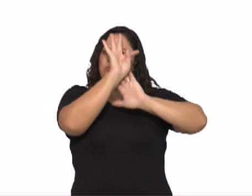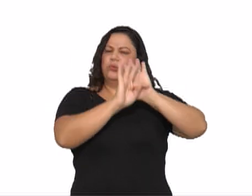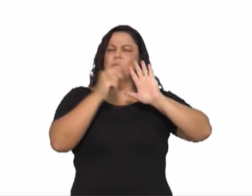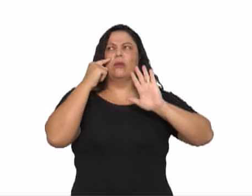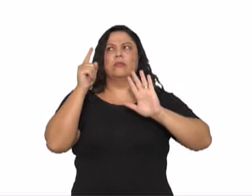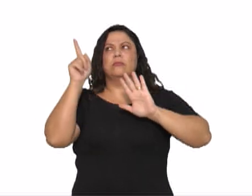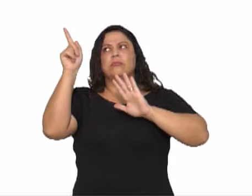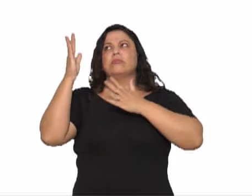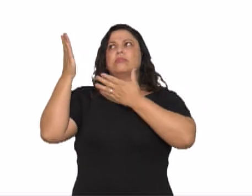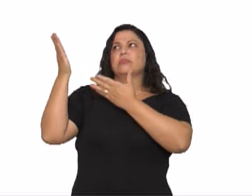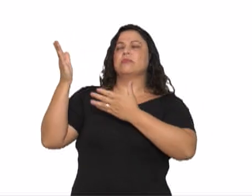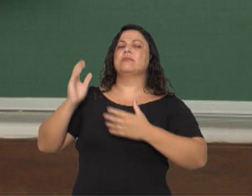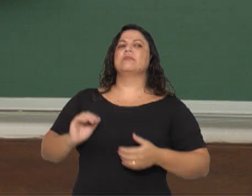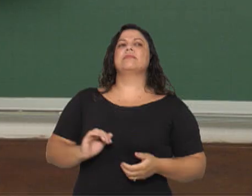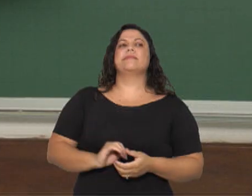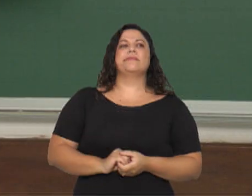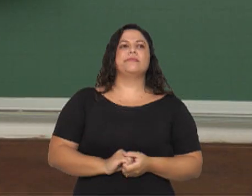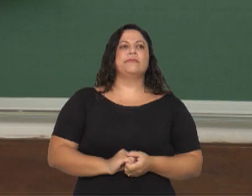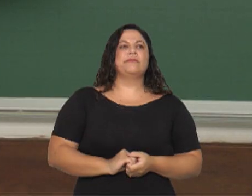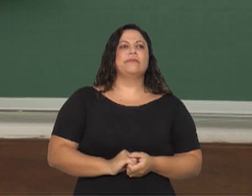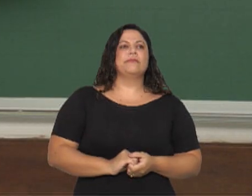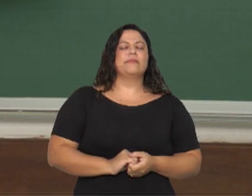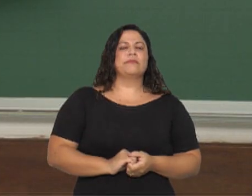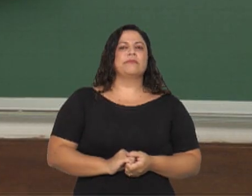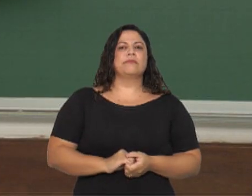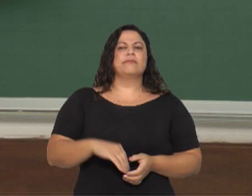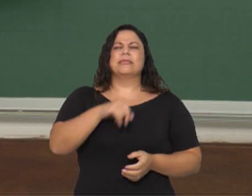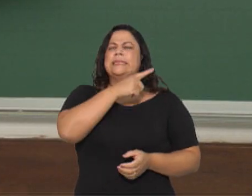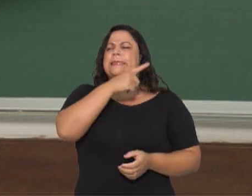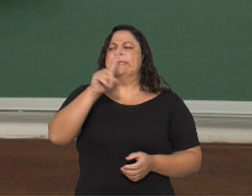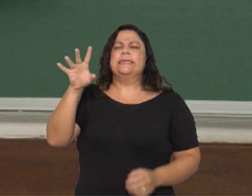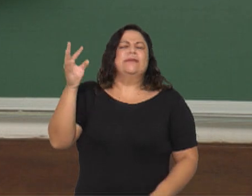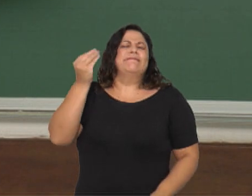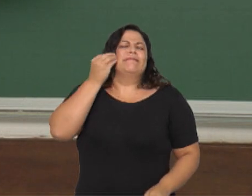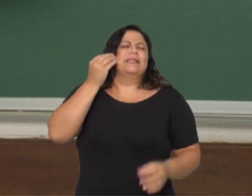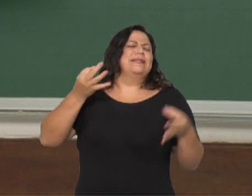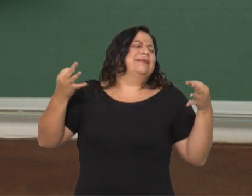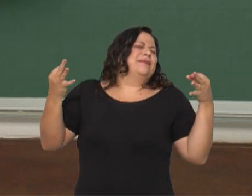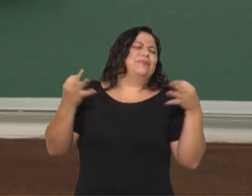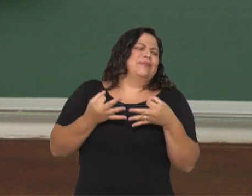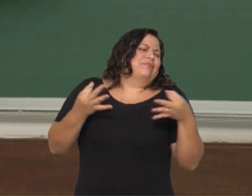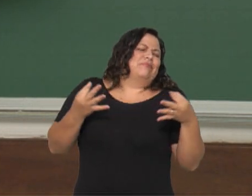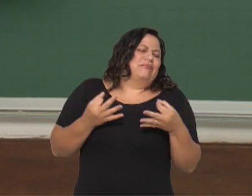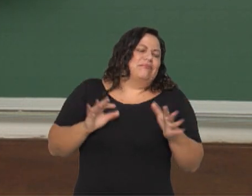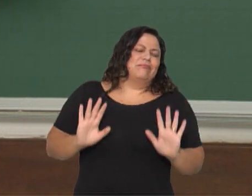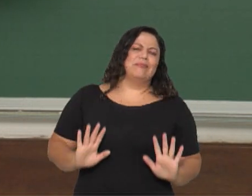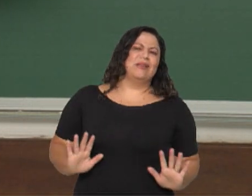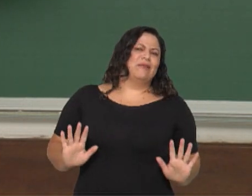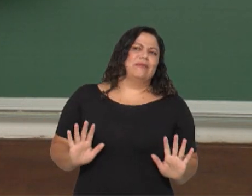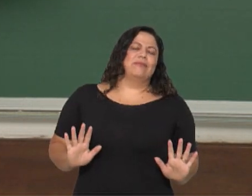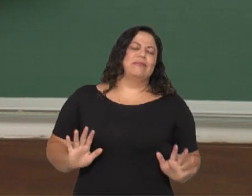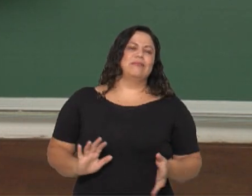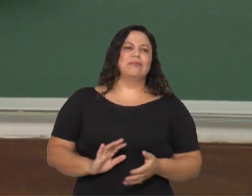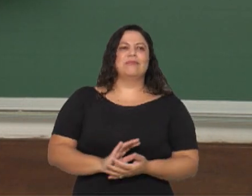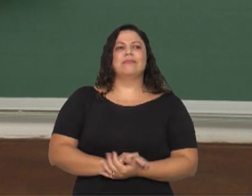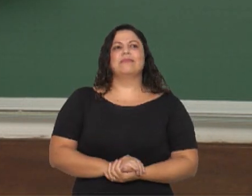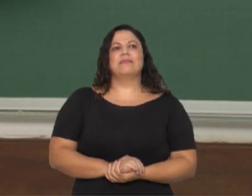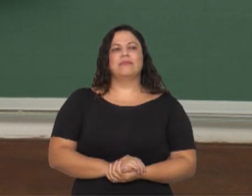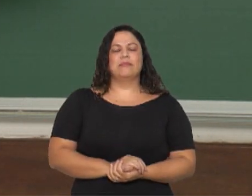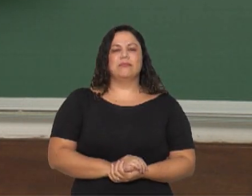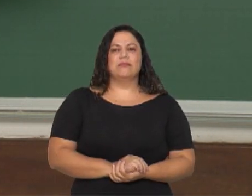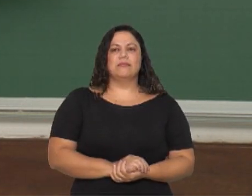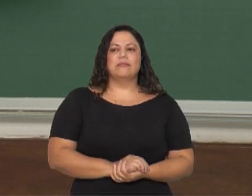ação futura. Não intentaria ser tão perfeito. Uma ideia futura. Eu não intentaria ser tão perfeito.